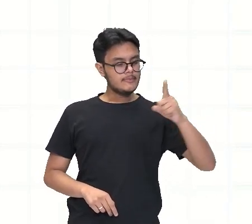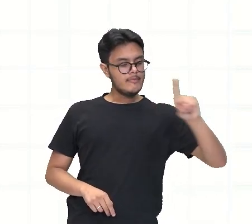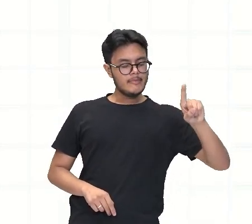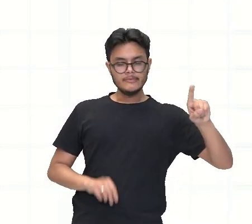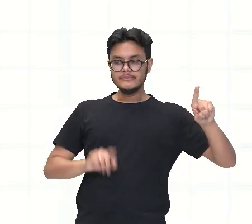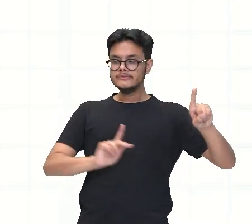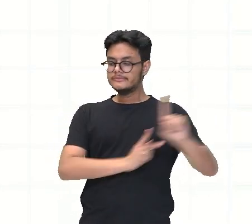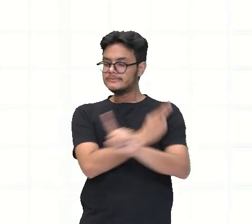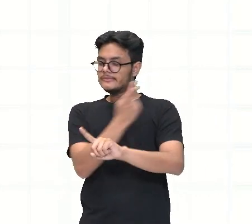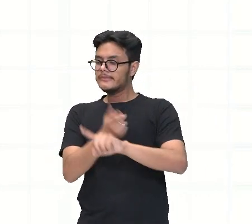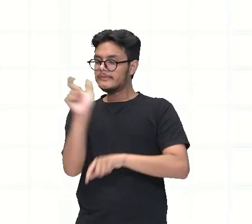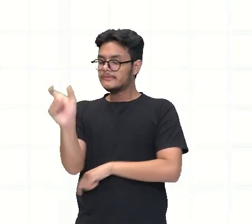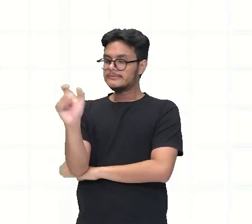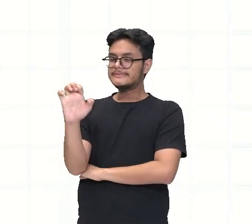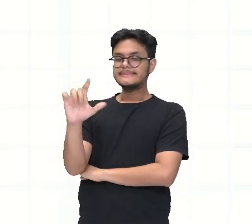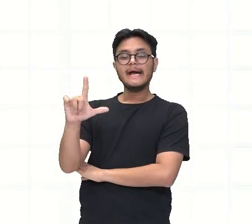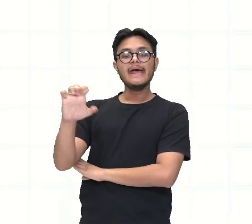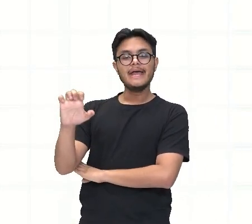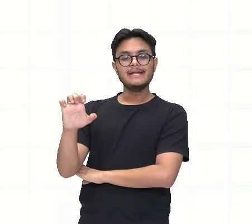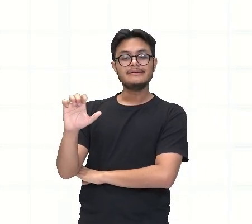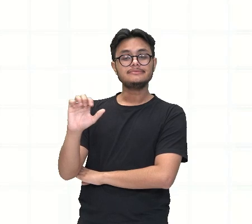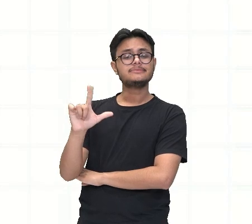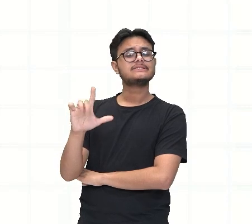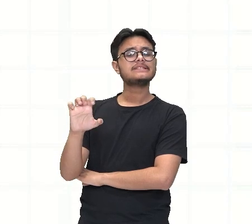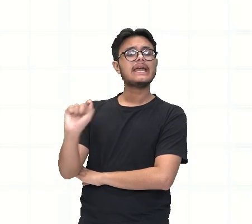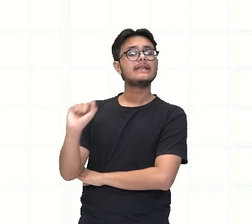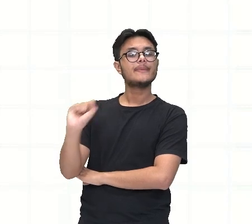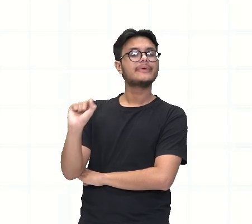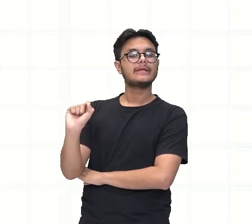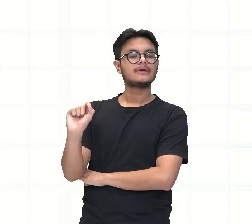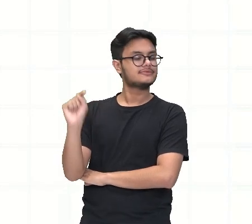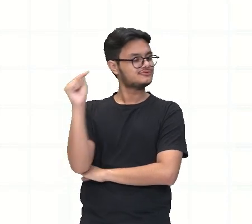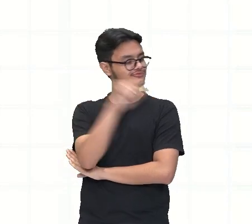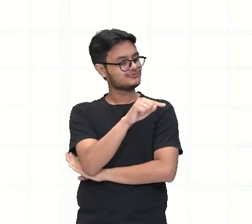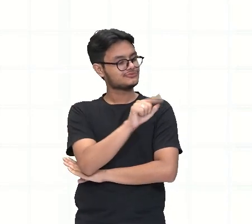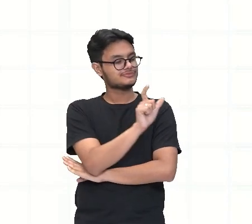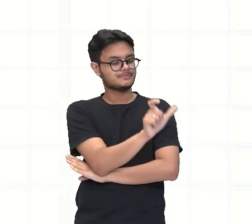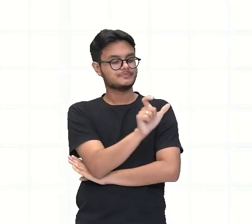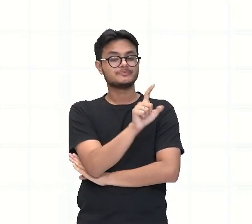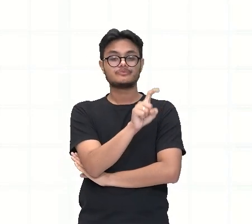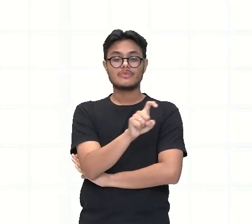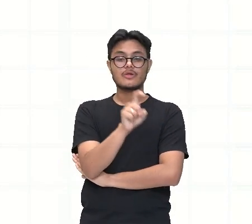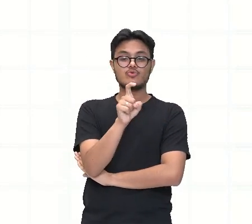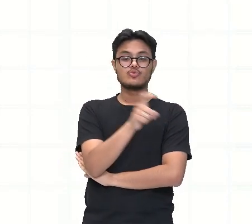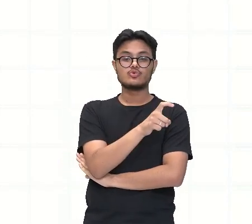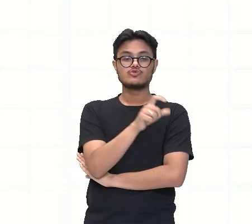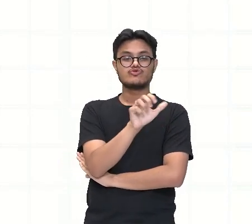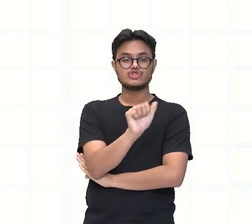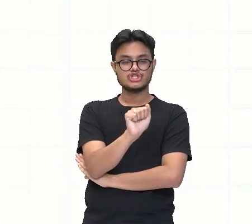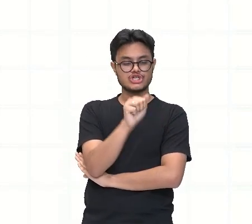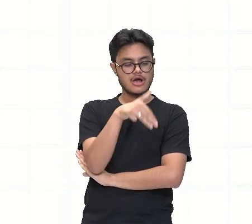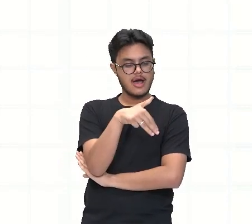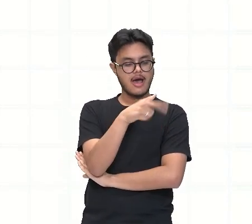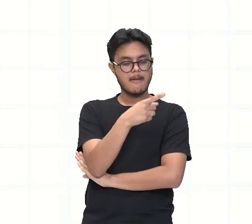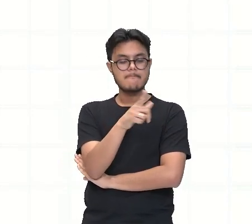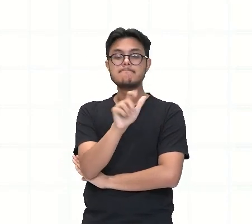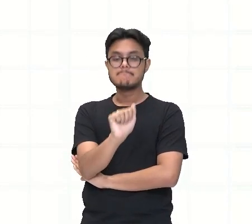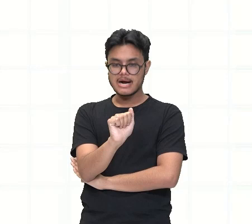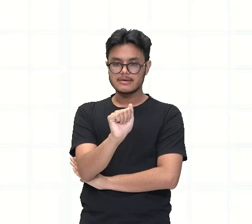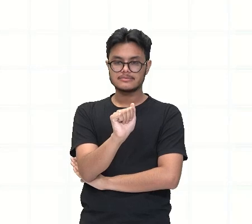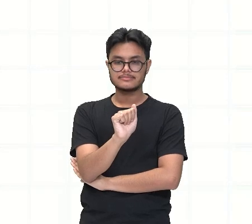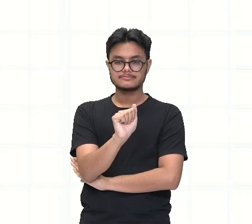palavra. E aí, mais adiante, para que eu não fique repetindo a mesma palavra, eu fui